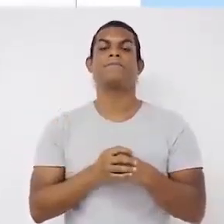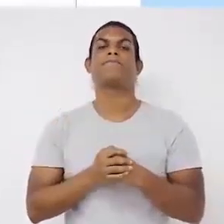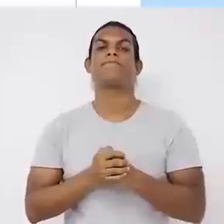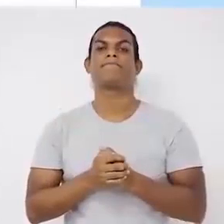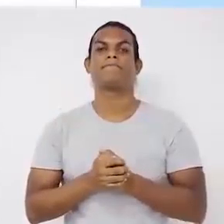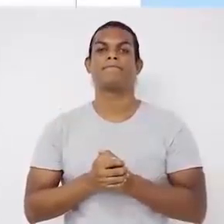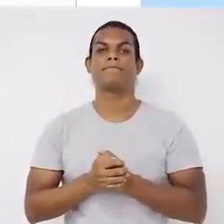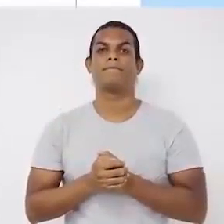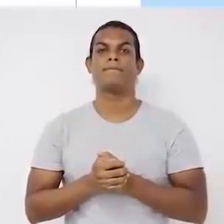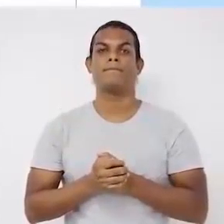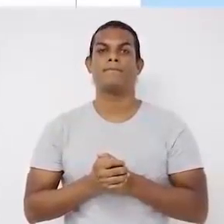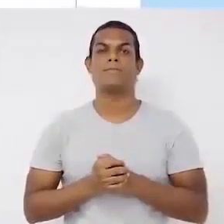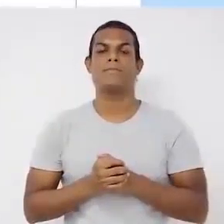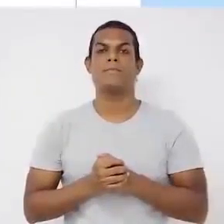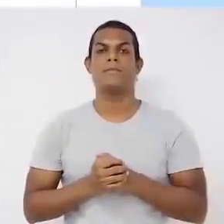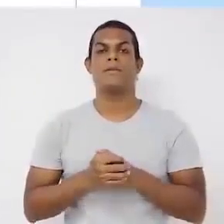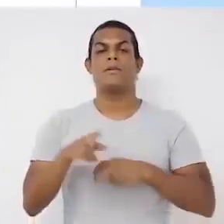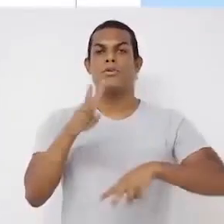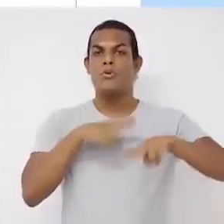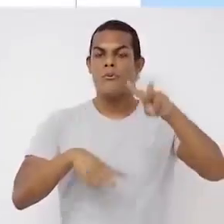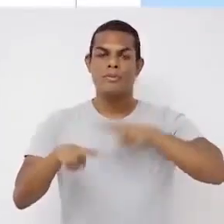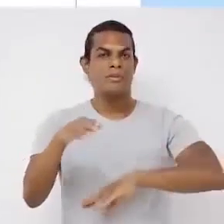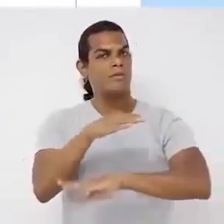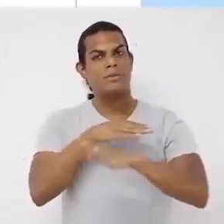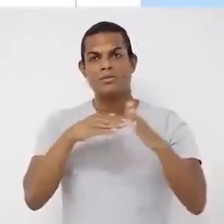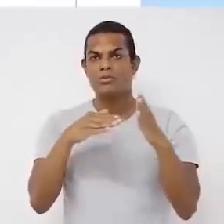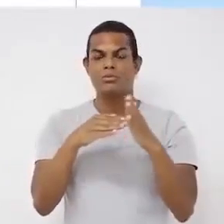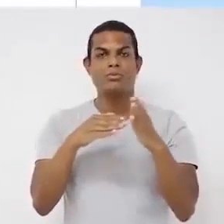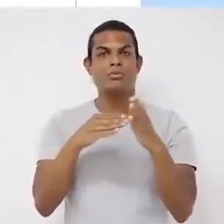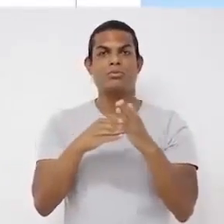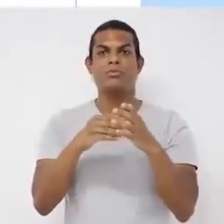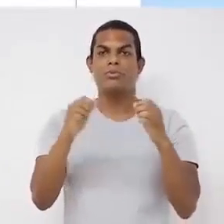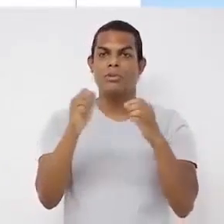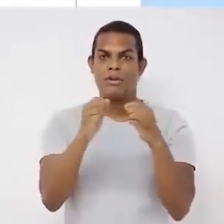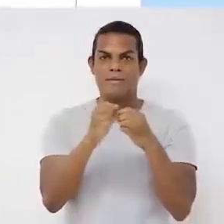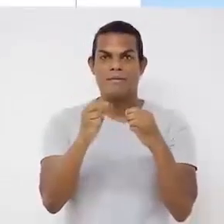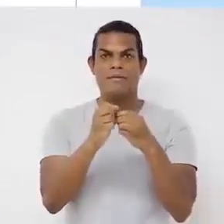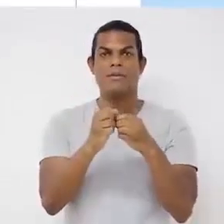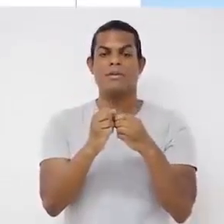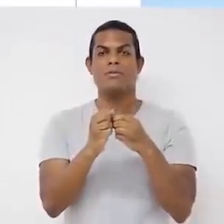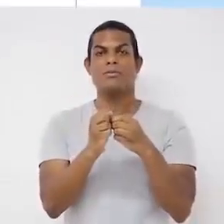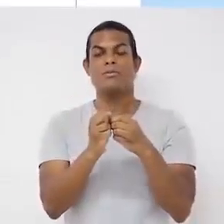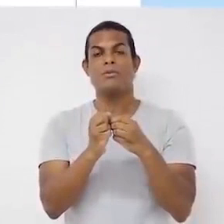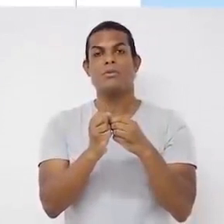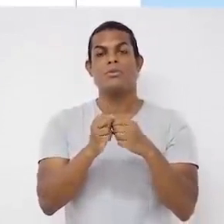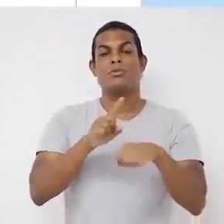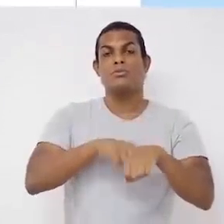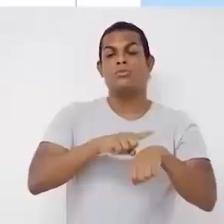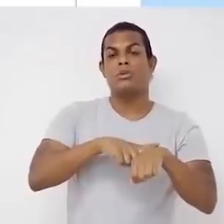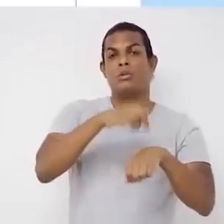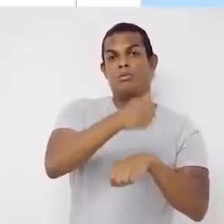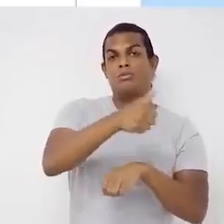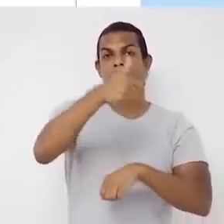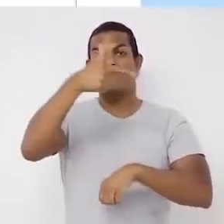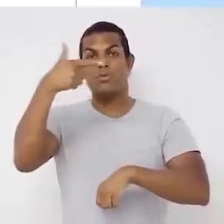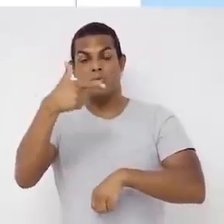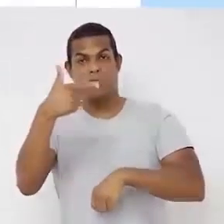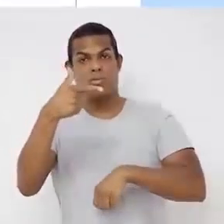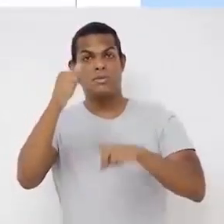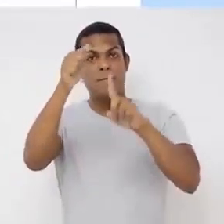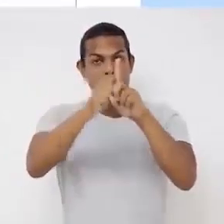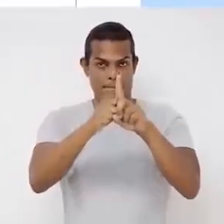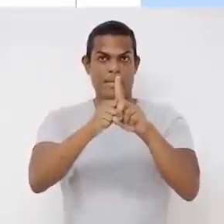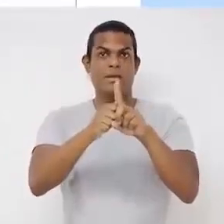a princípio, observa tudo aquilo que fosse realizar dentro de 12 meses. Então, no geral, a